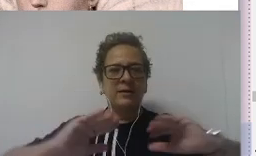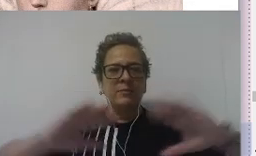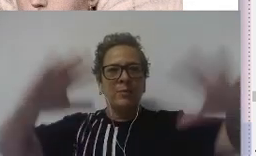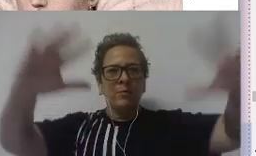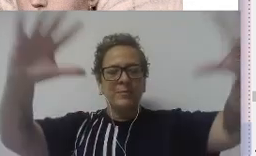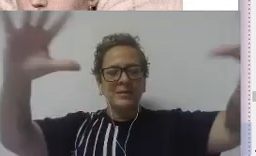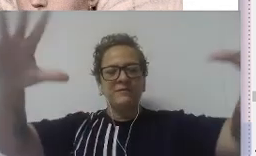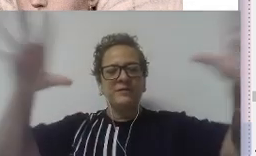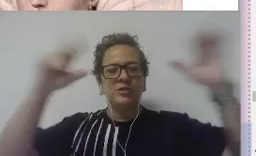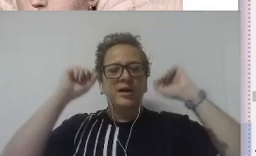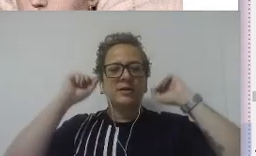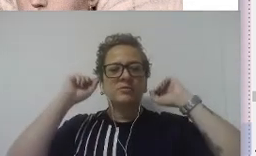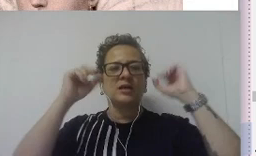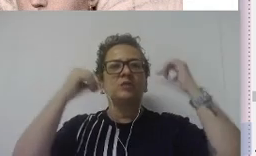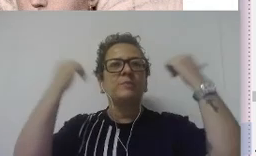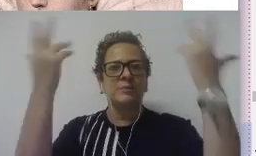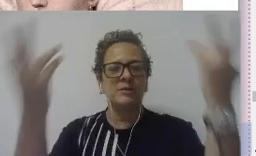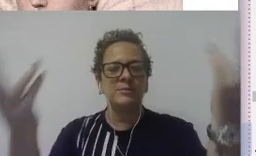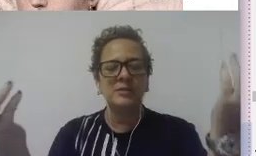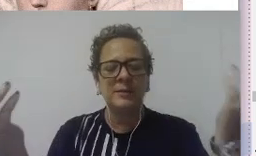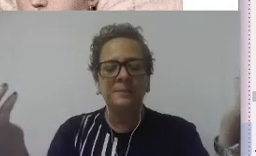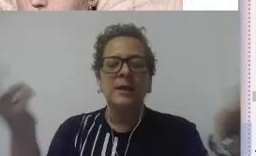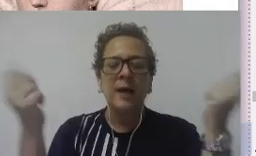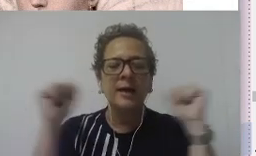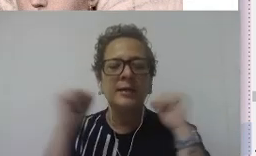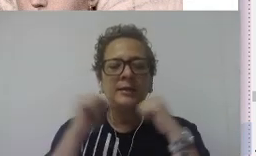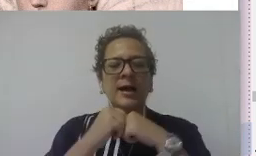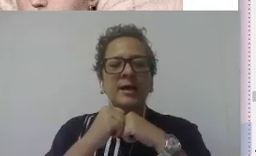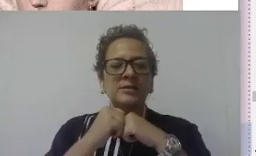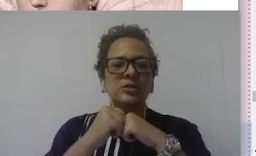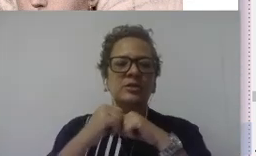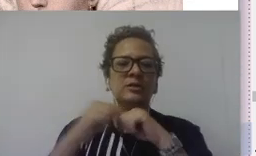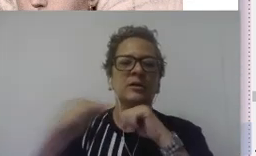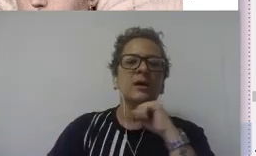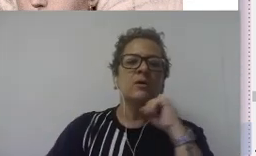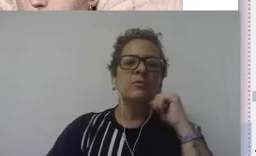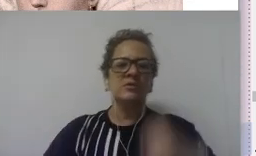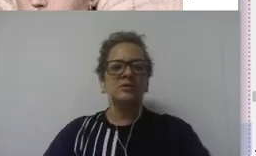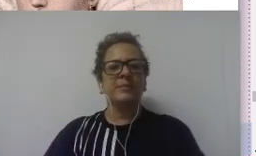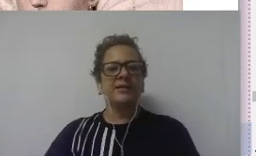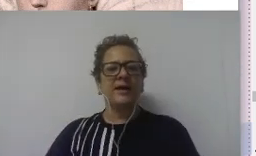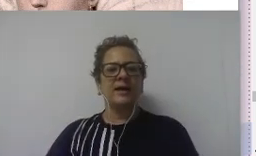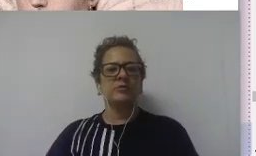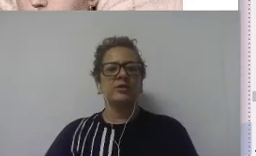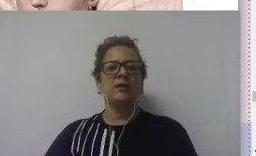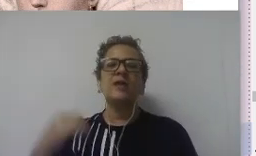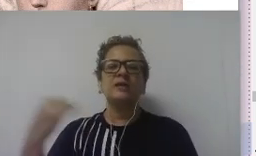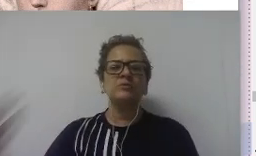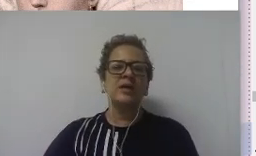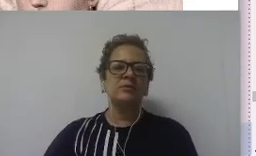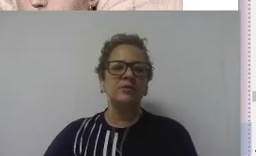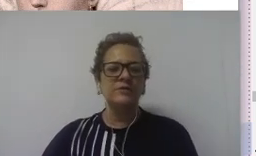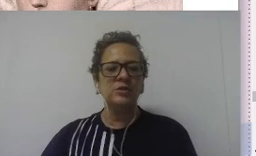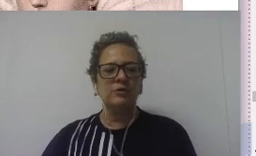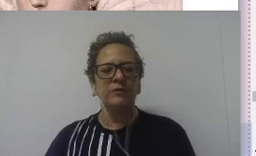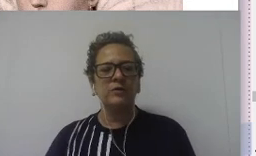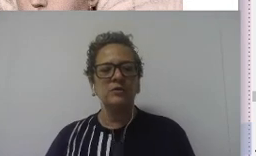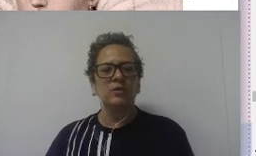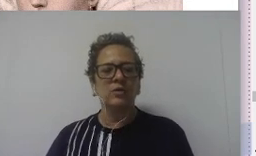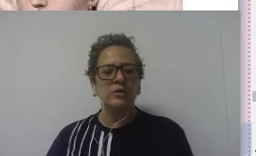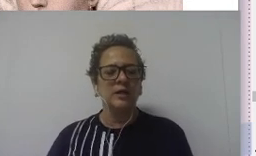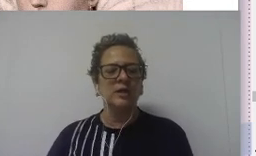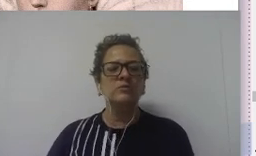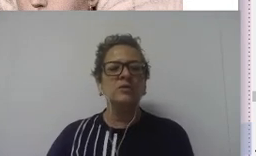ficava um pouco mais afastado, certo? Mas mesmo assim, ainda assistia os espetáculos, né? Os atores vestiam